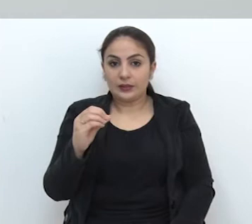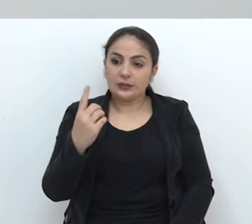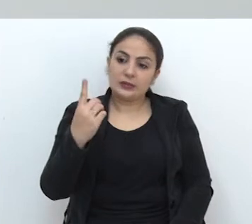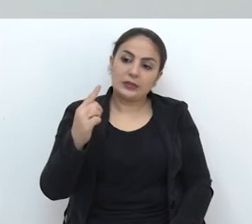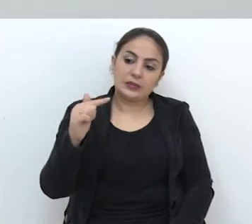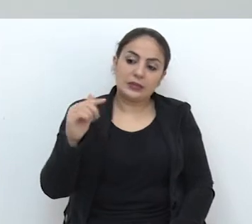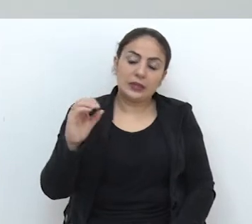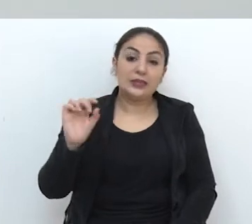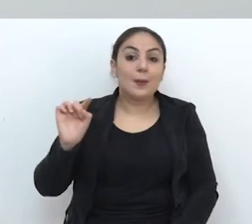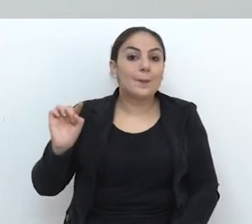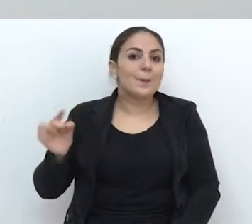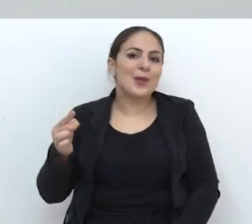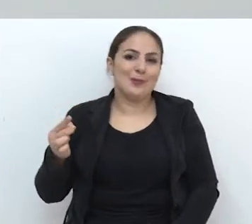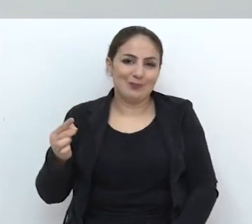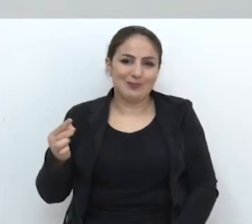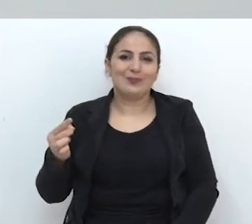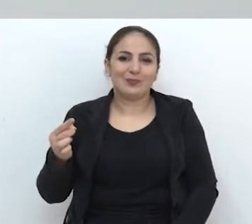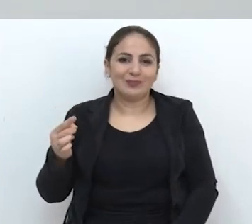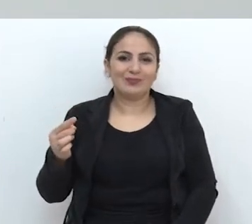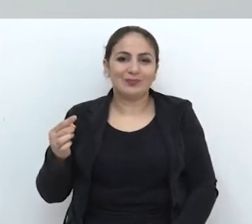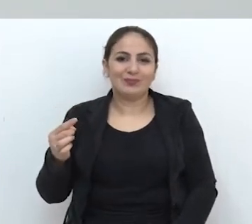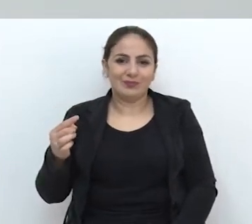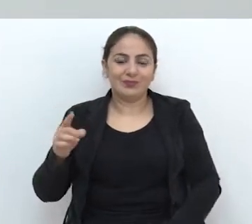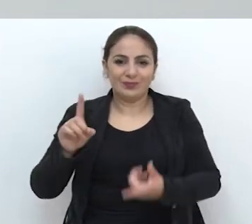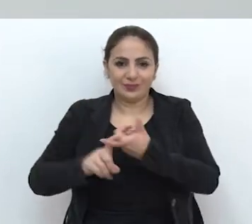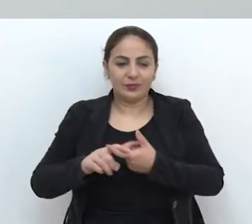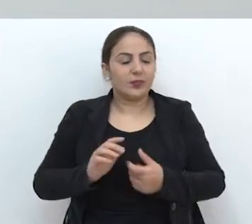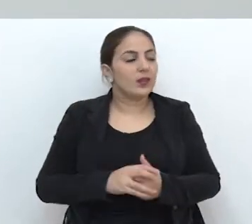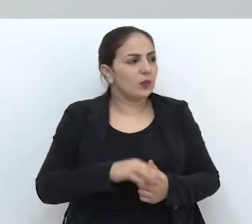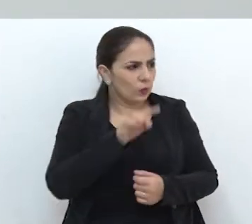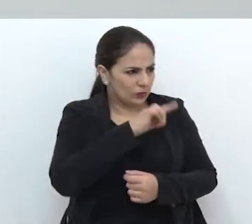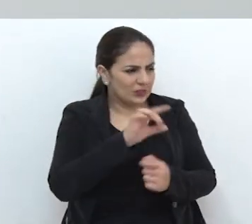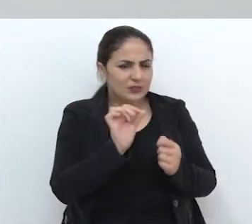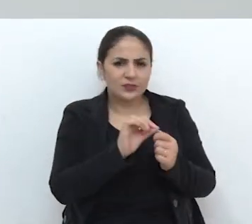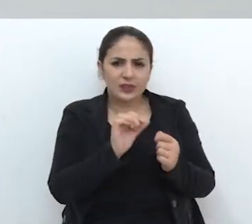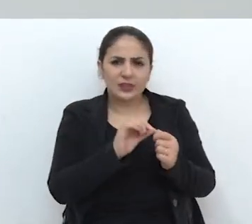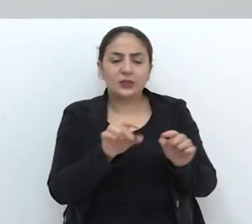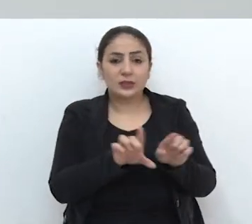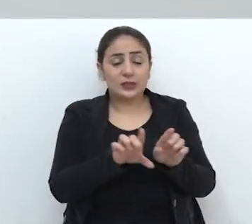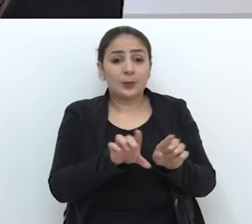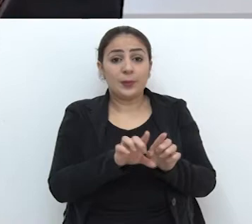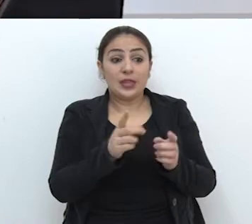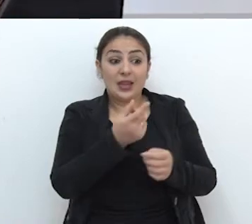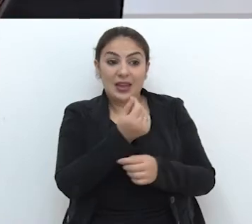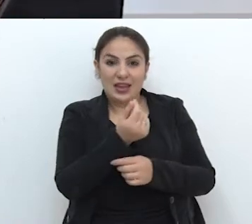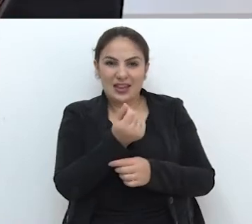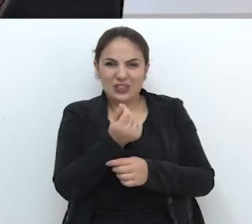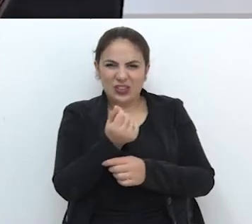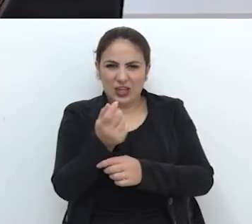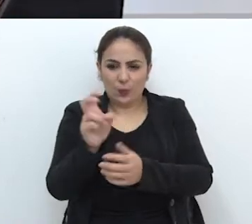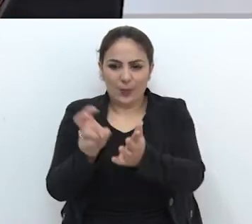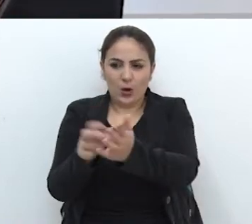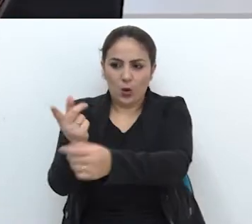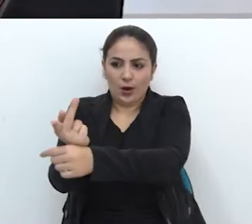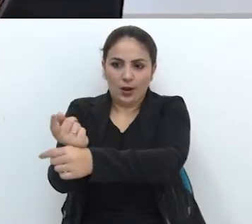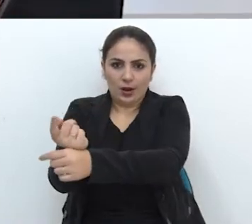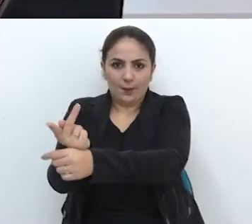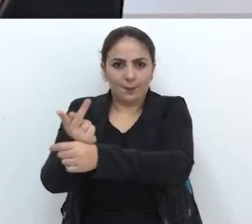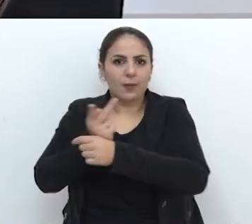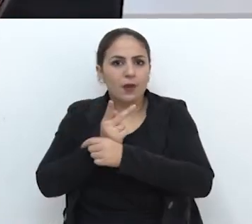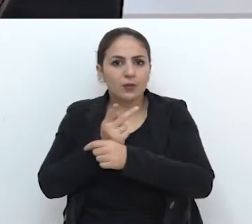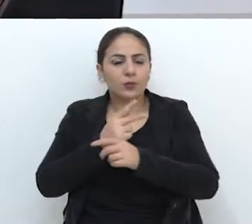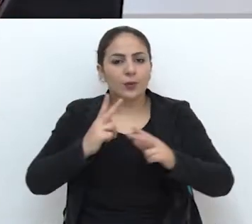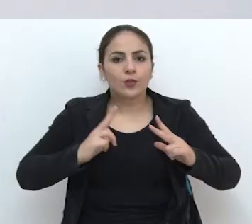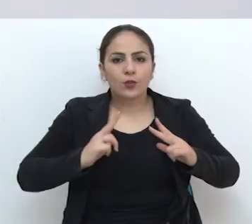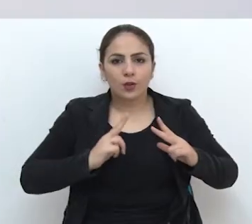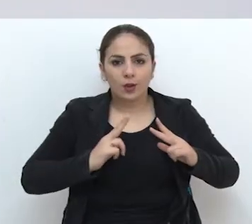170 mil em dívidas. Inclusive, vocês estariam realizando até mesmo empréstimos pessoais para poder comprar